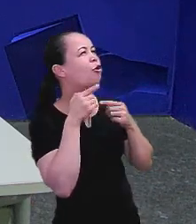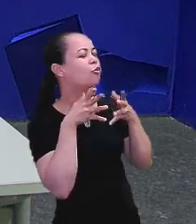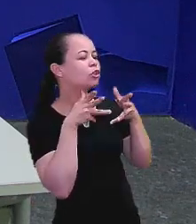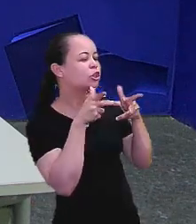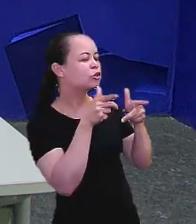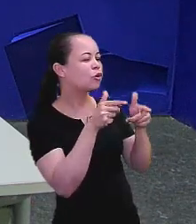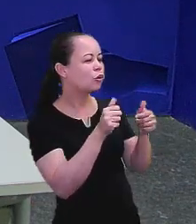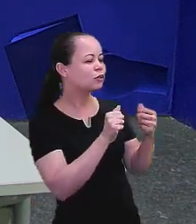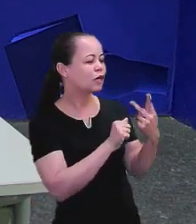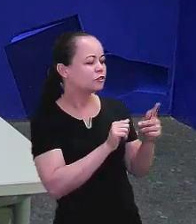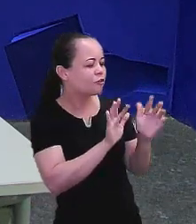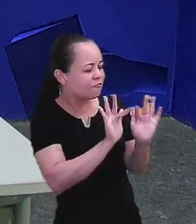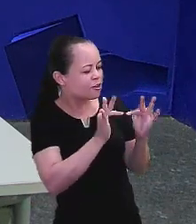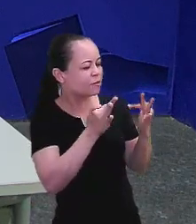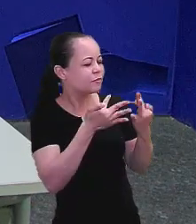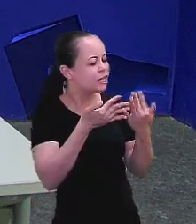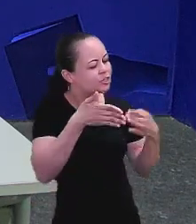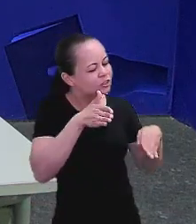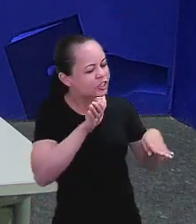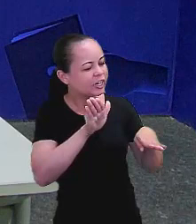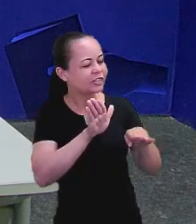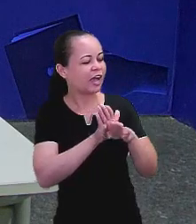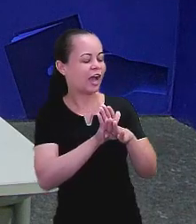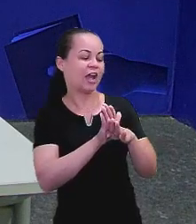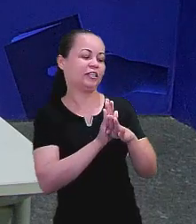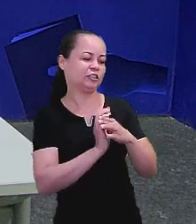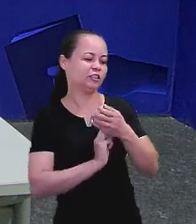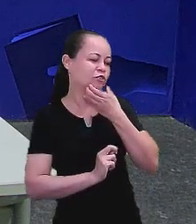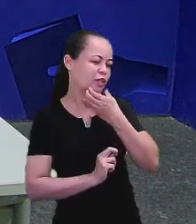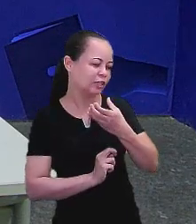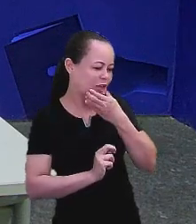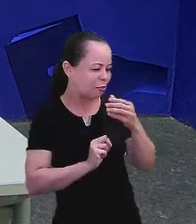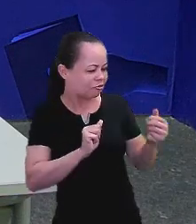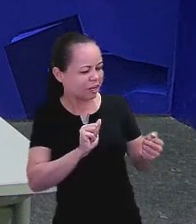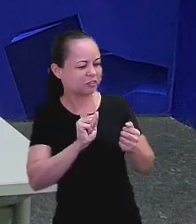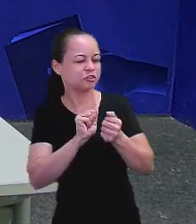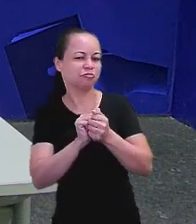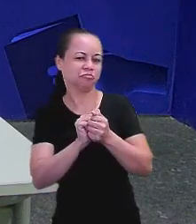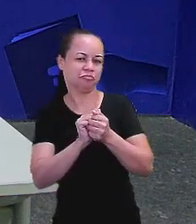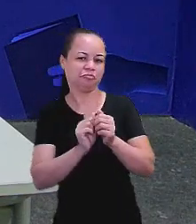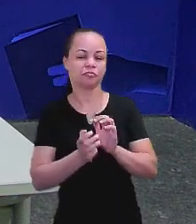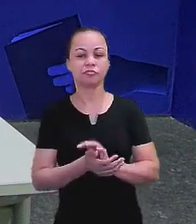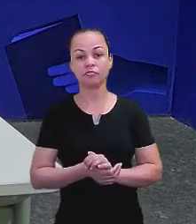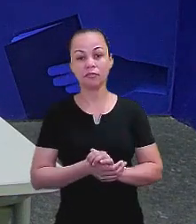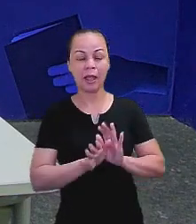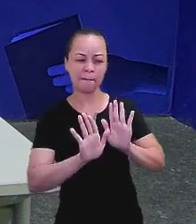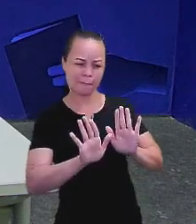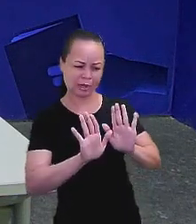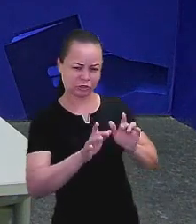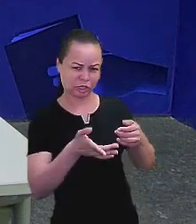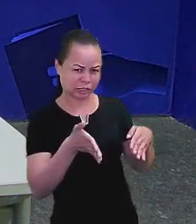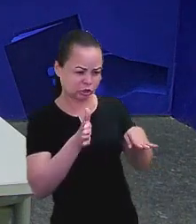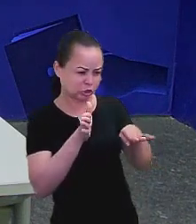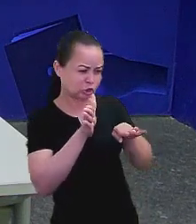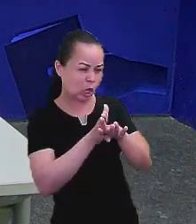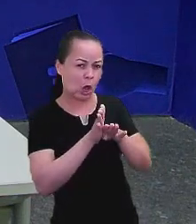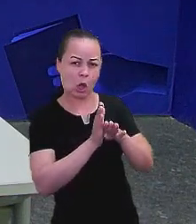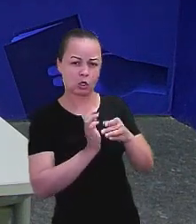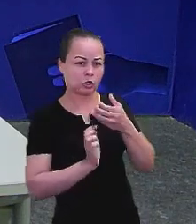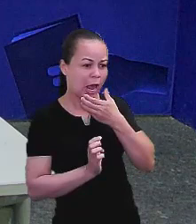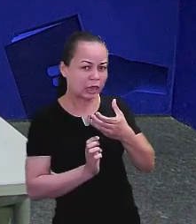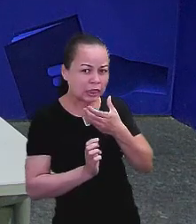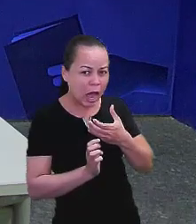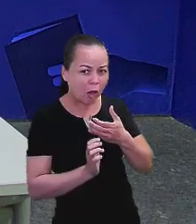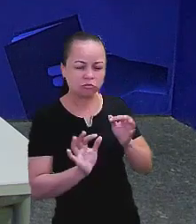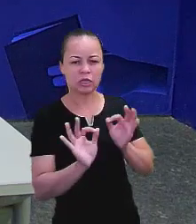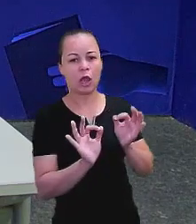família chegasse no Natal para passar o Natal com ele. Mas que não chegasse só no Natal, chegasse